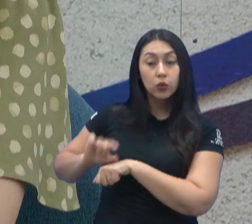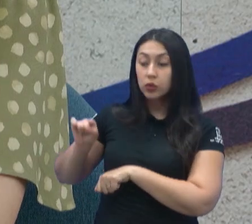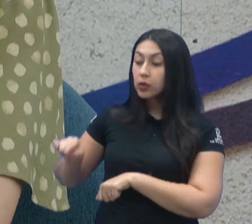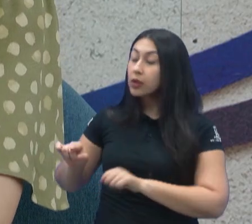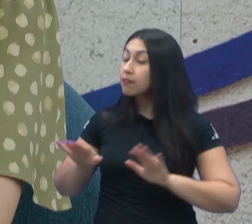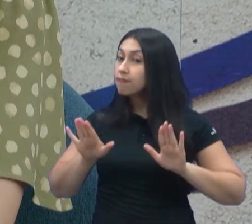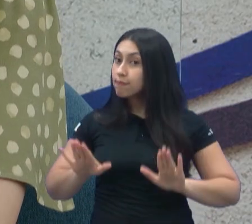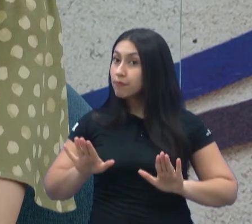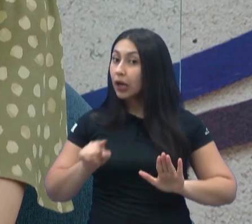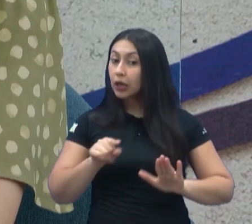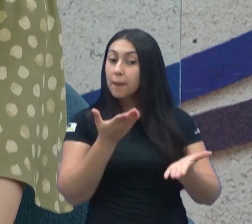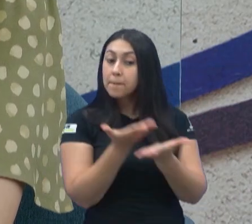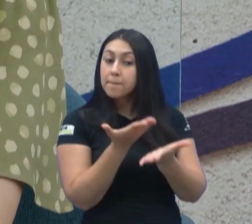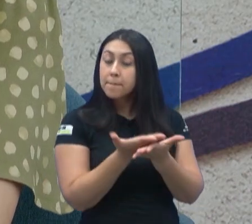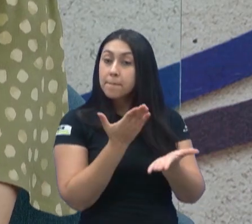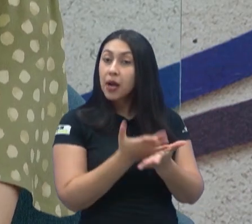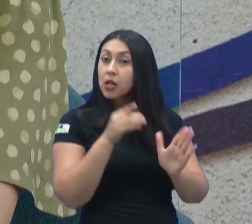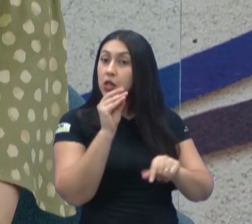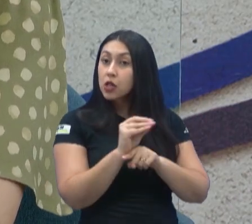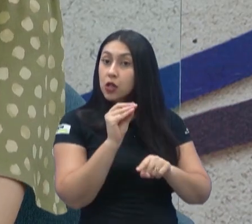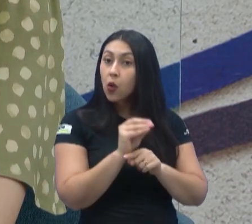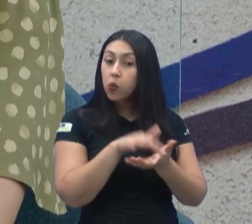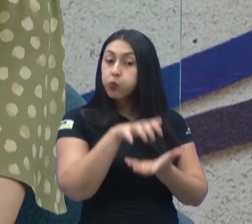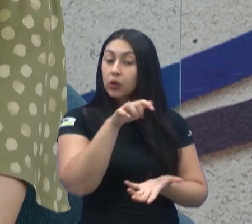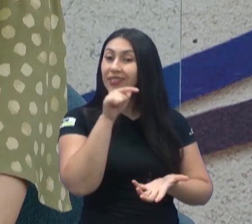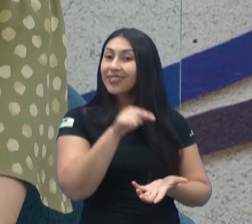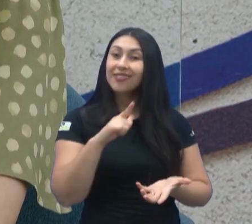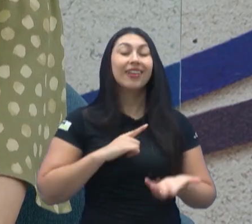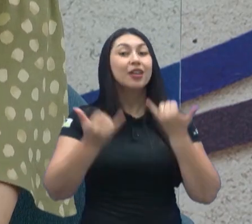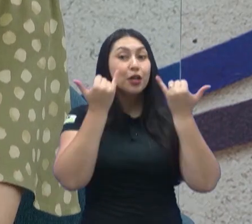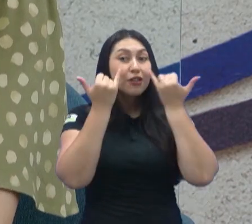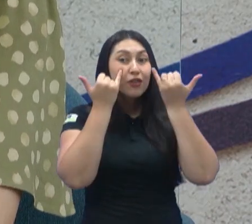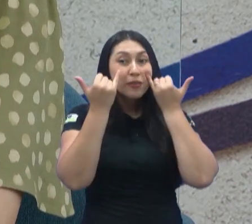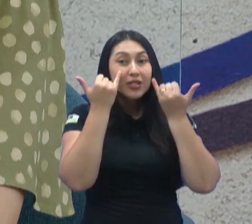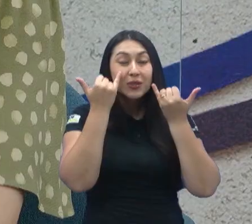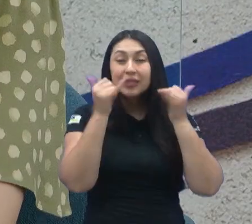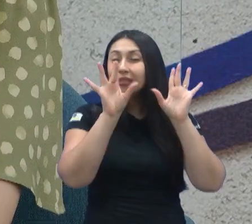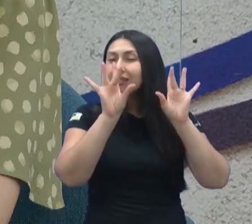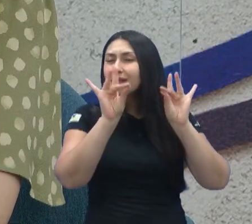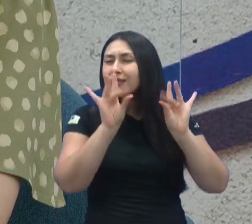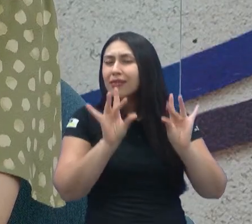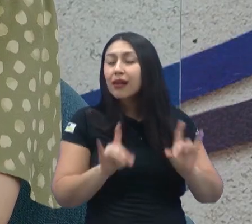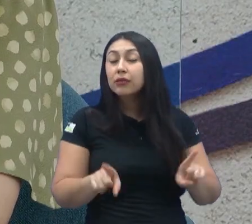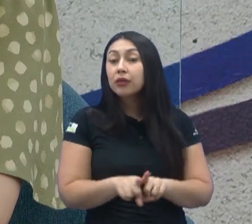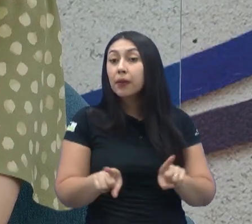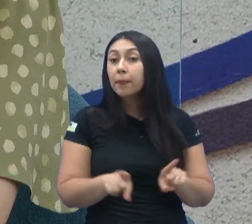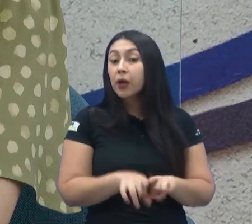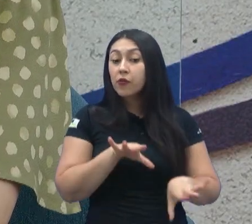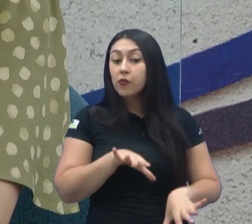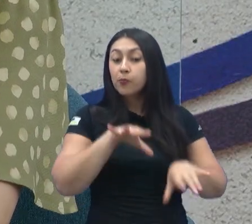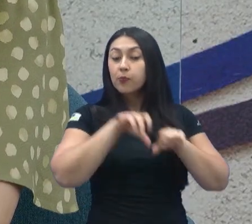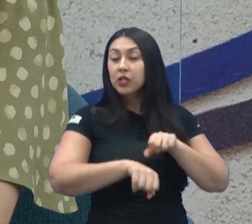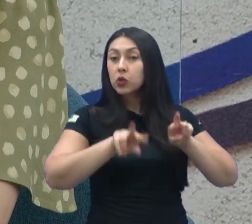a gerontologia, ela acrescenta informações e formação também sobre